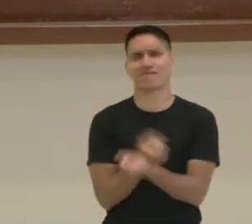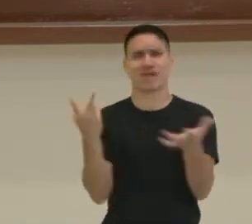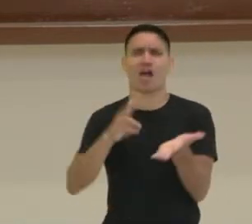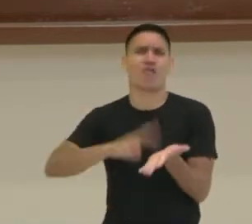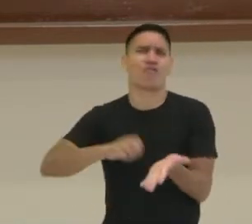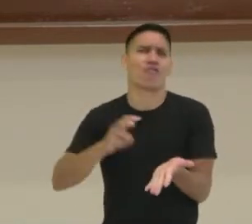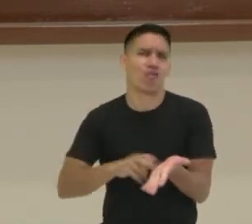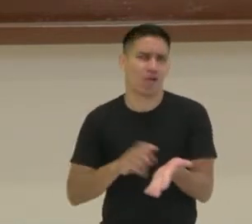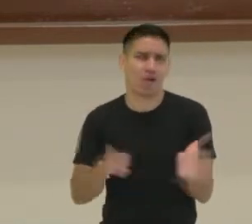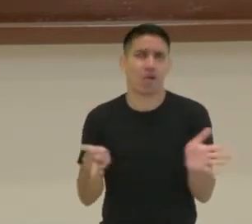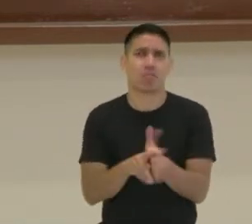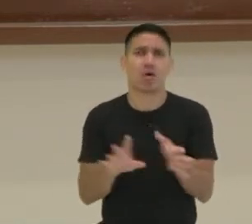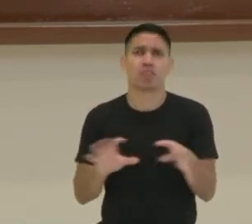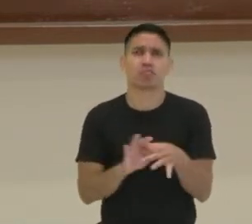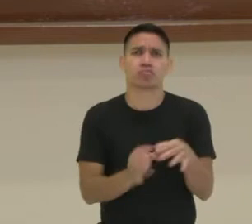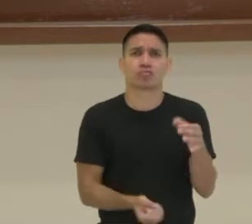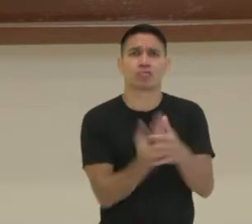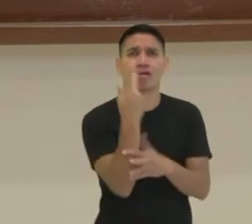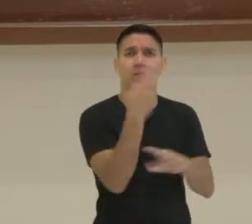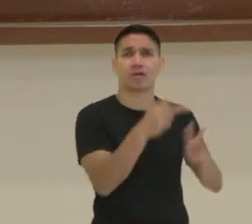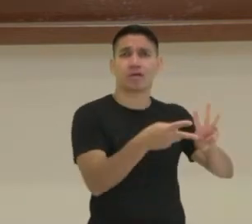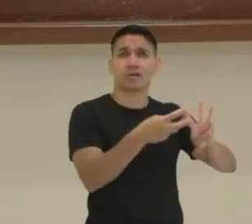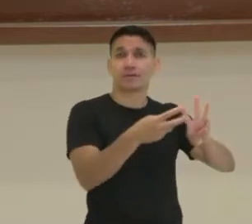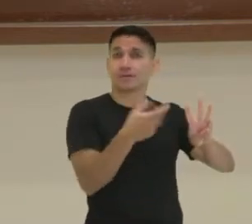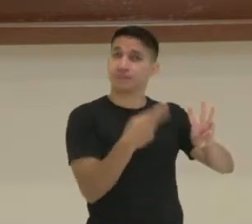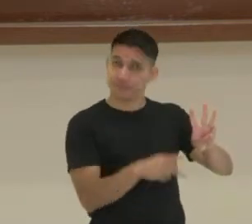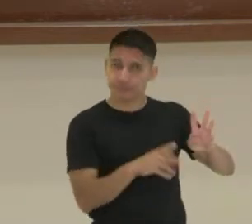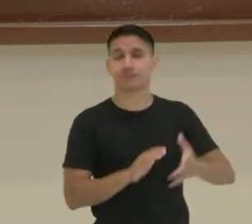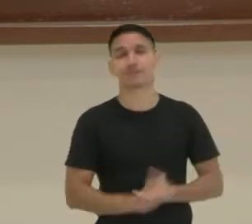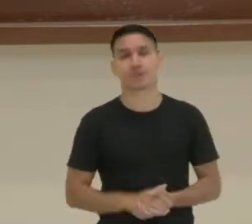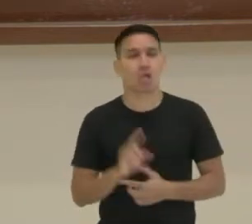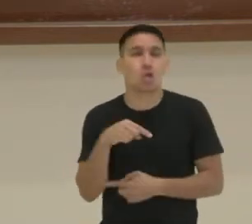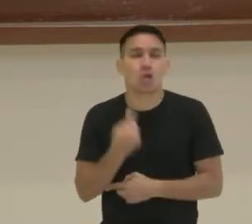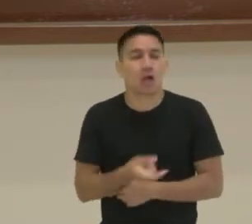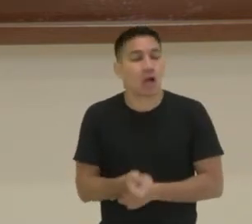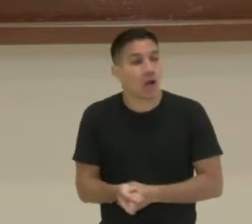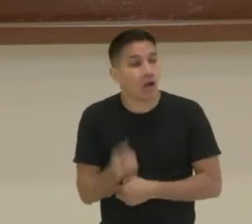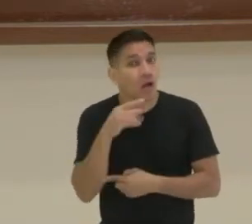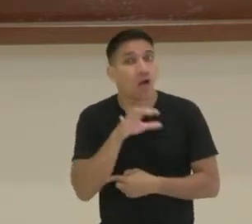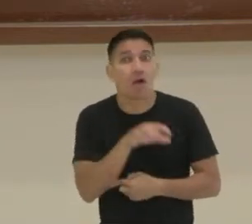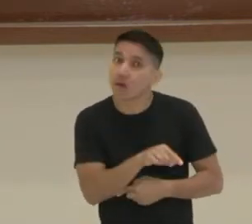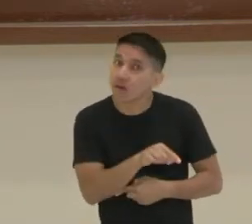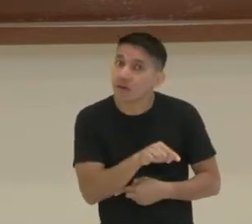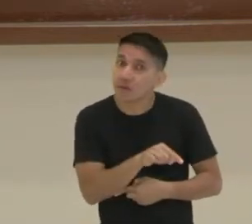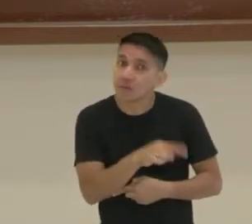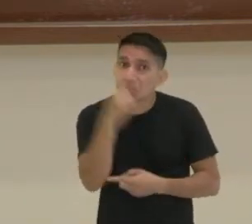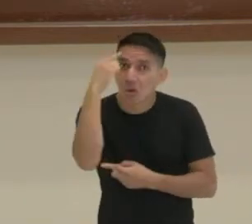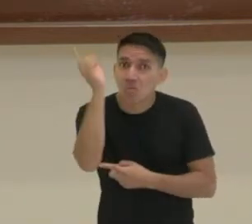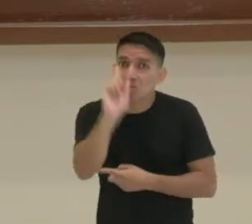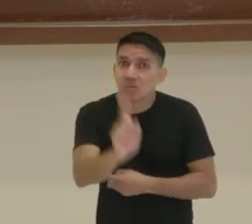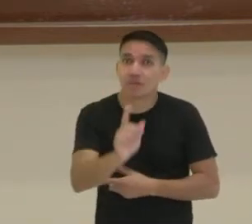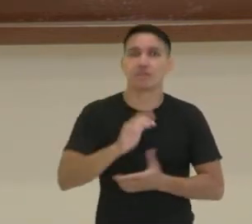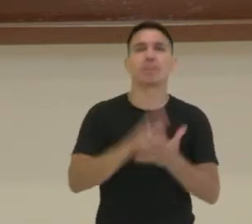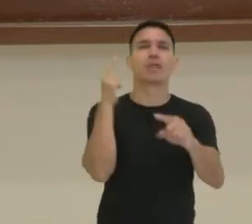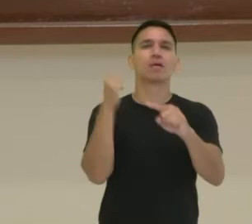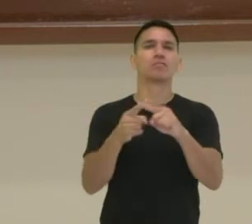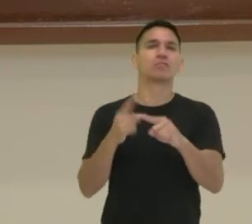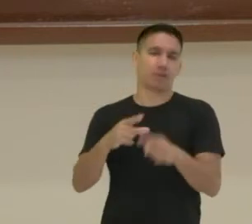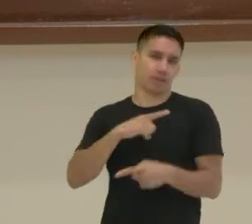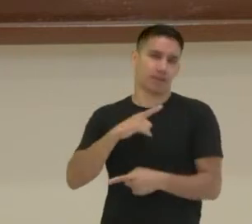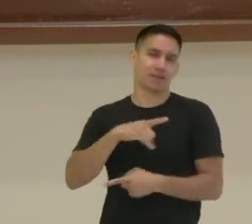palavras são de origem indígena. E nós nem nos damos conta disso, né? Por quê? Porque está